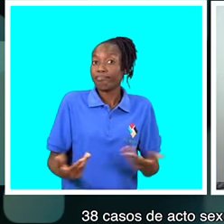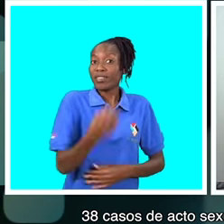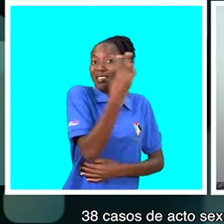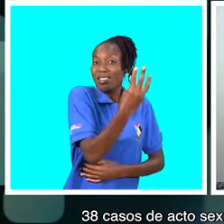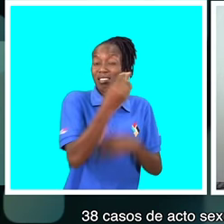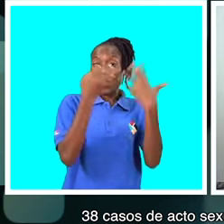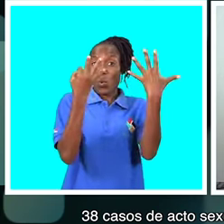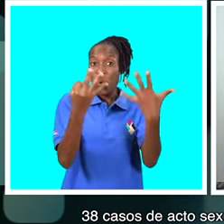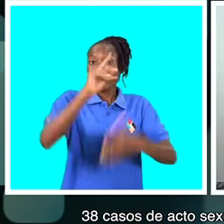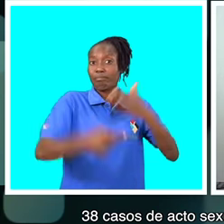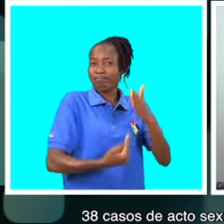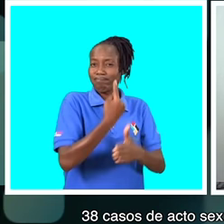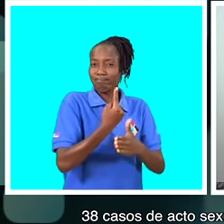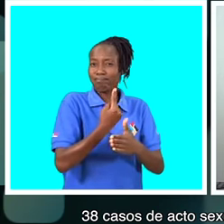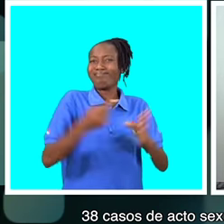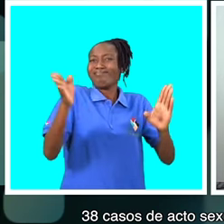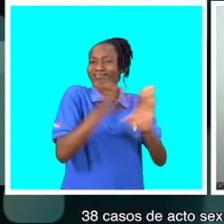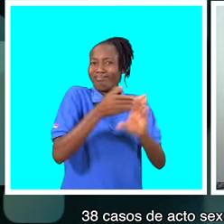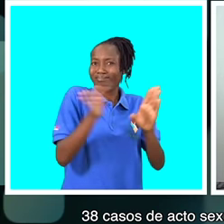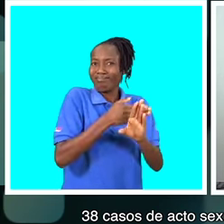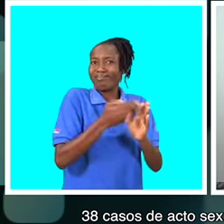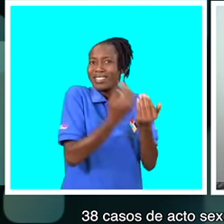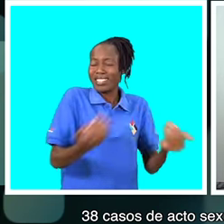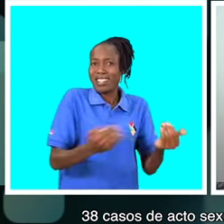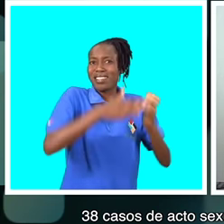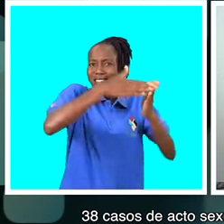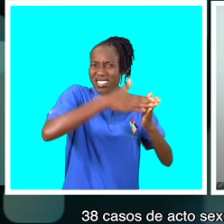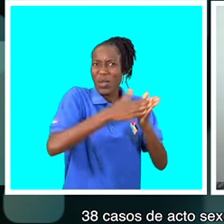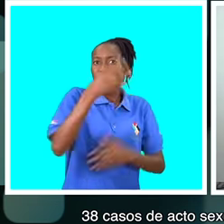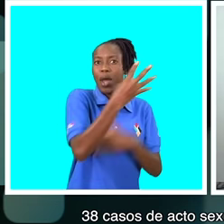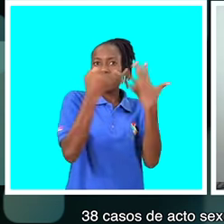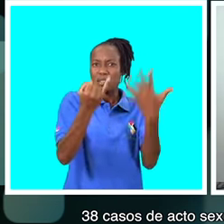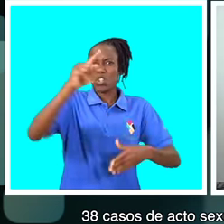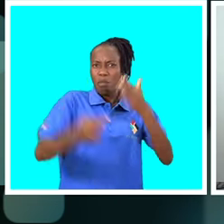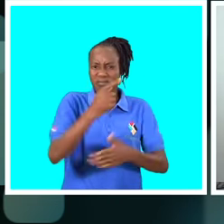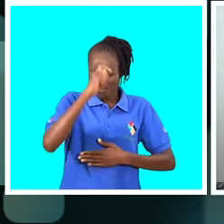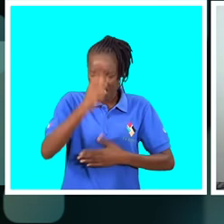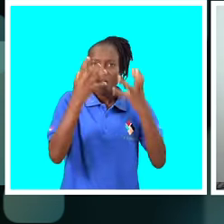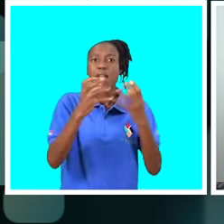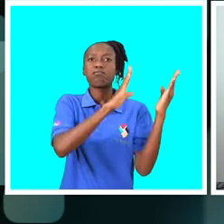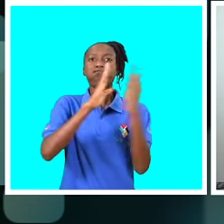de atos sexuais com menores e 46 de atentado ao futuro.